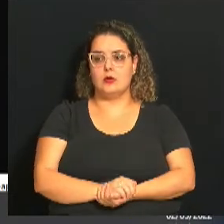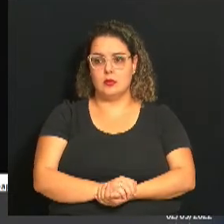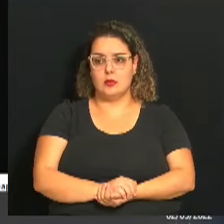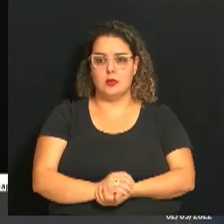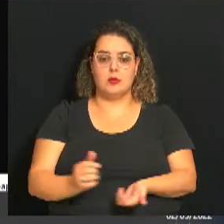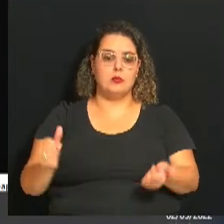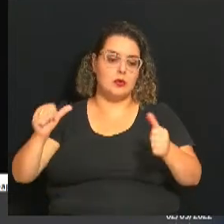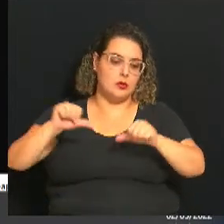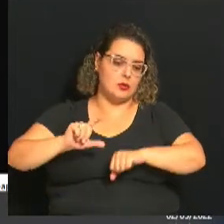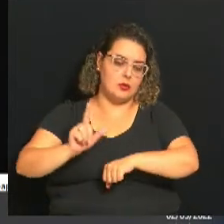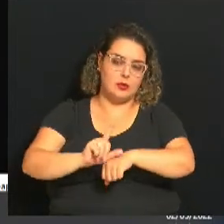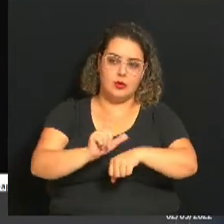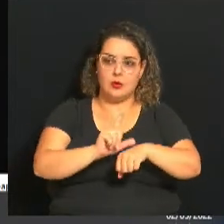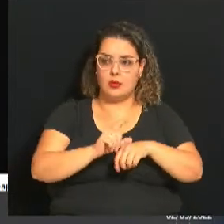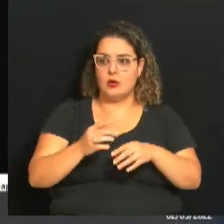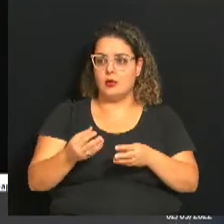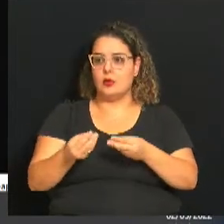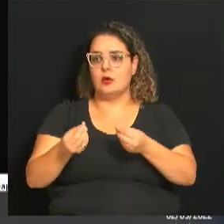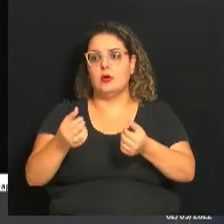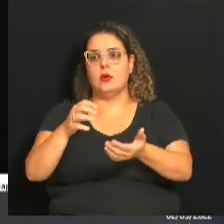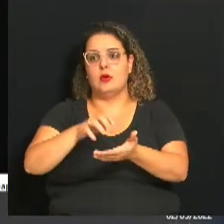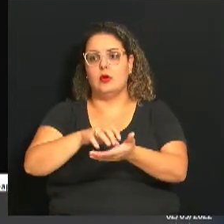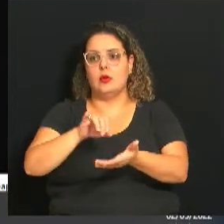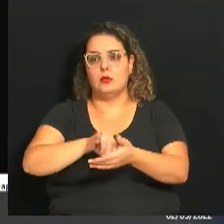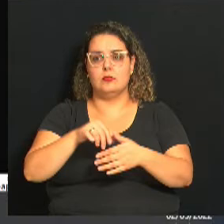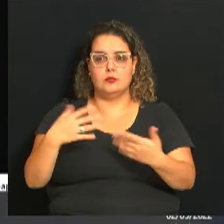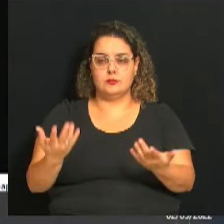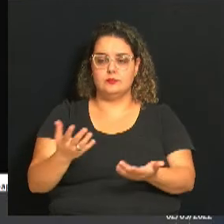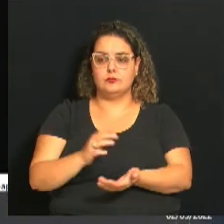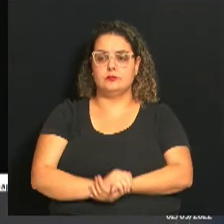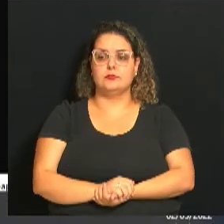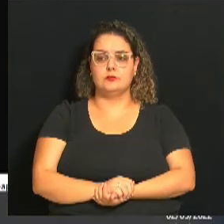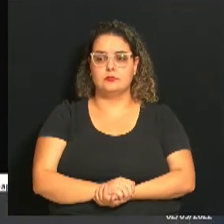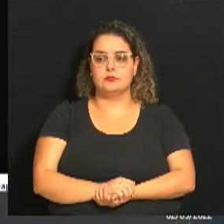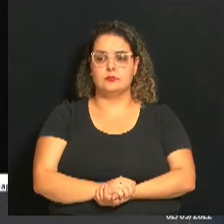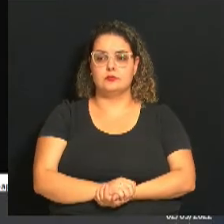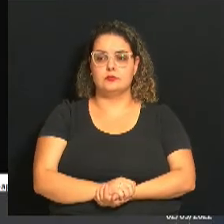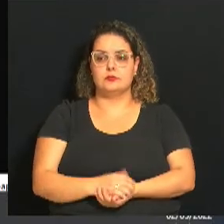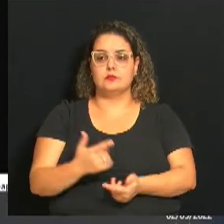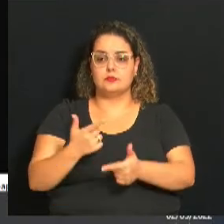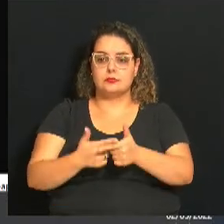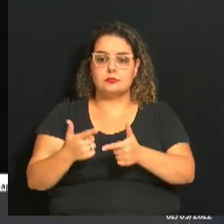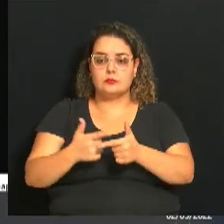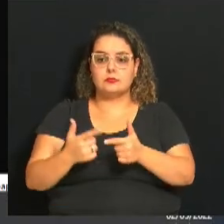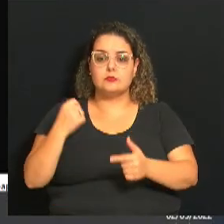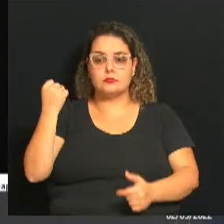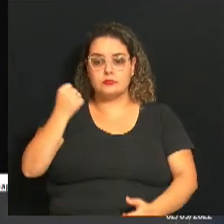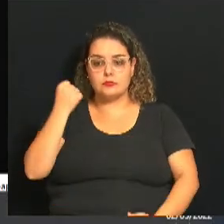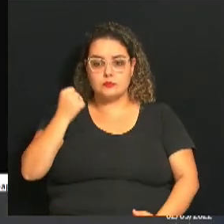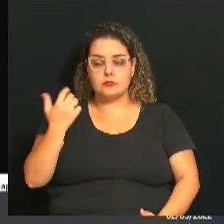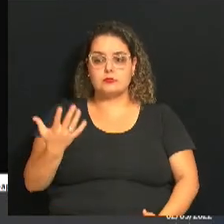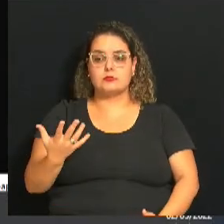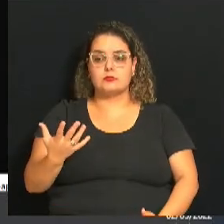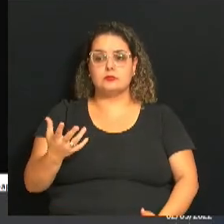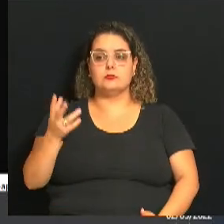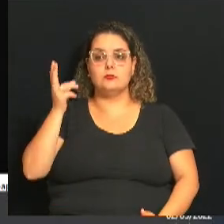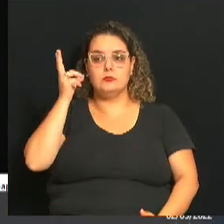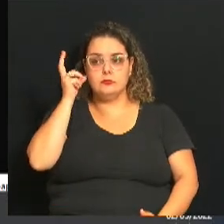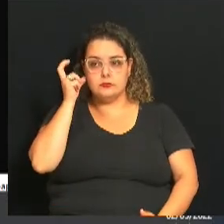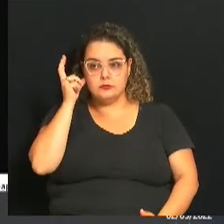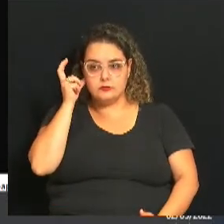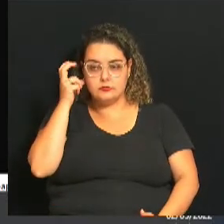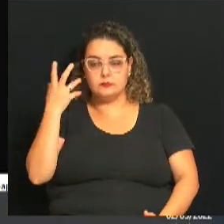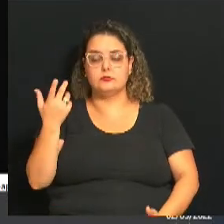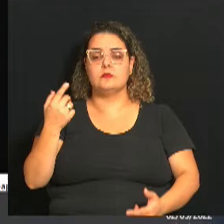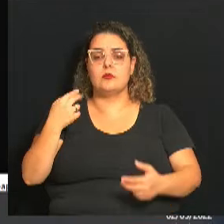comércio, prejudica a qualidade do centro, enfim. É um problema sério também, que a gente tem escutado bastante, né,